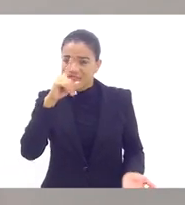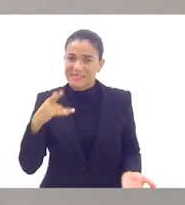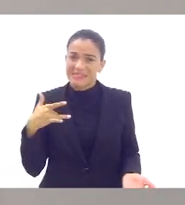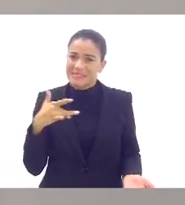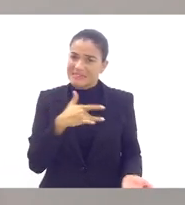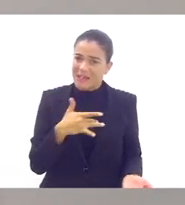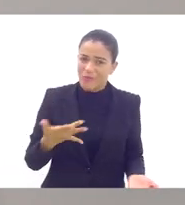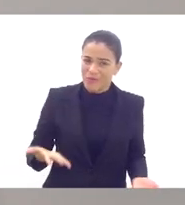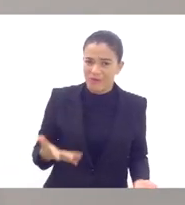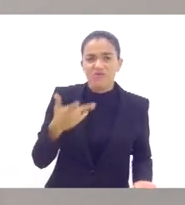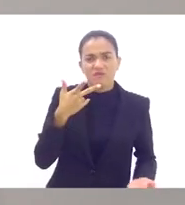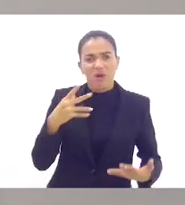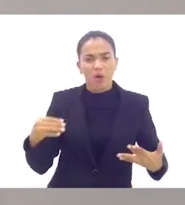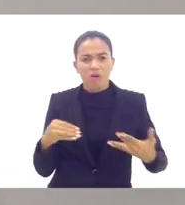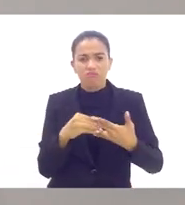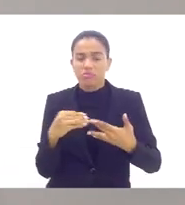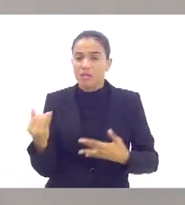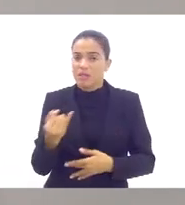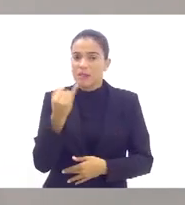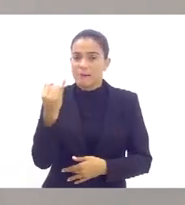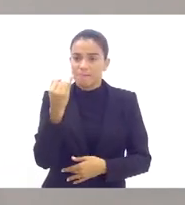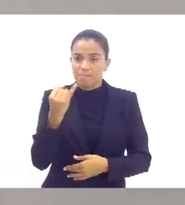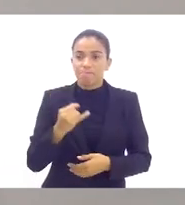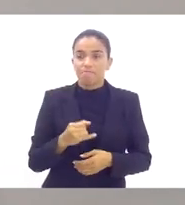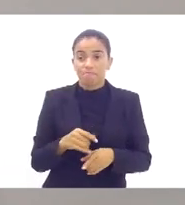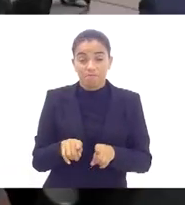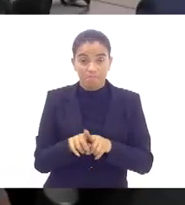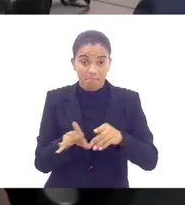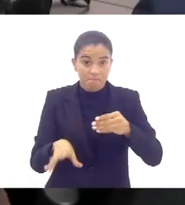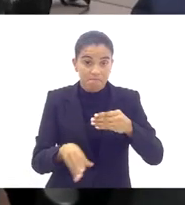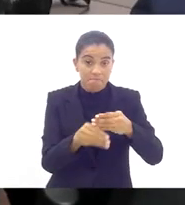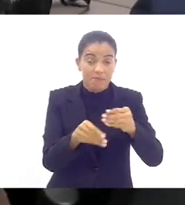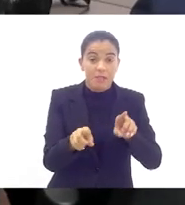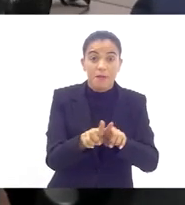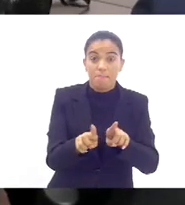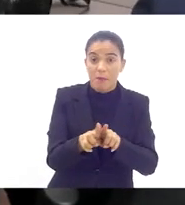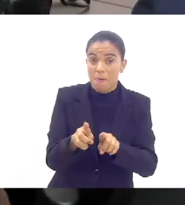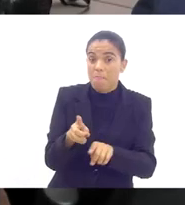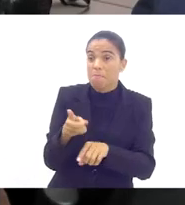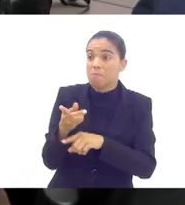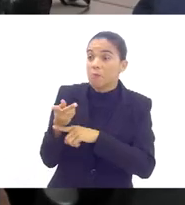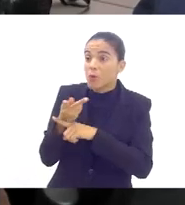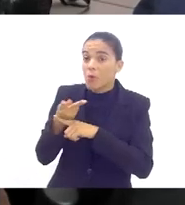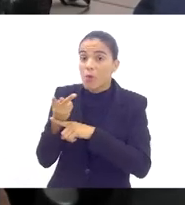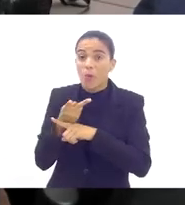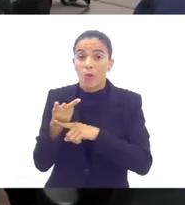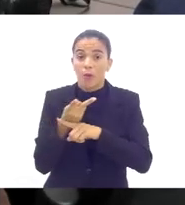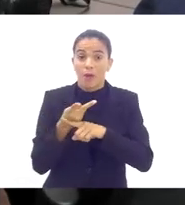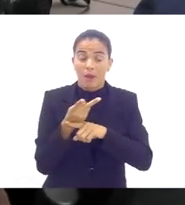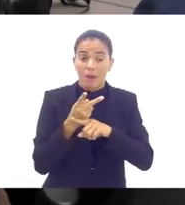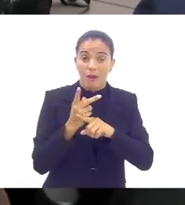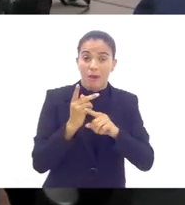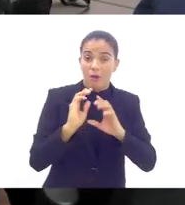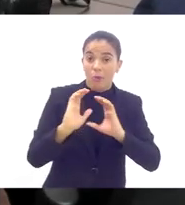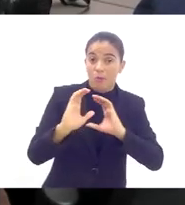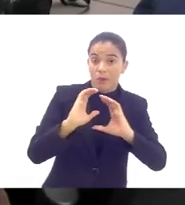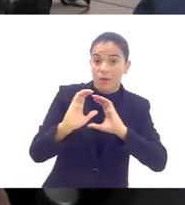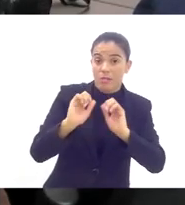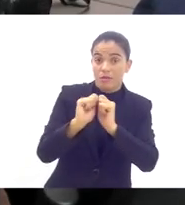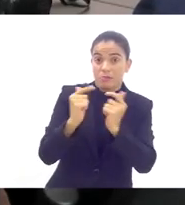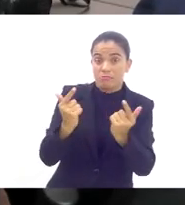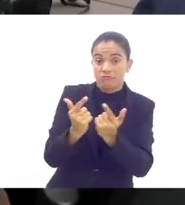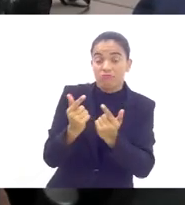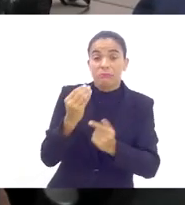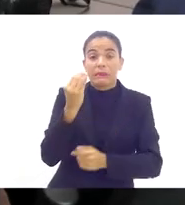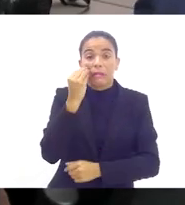muito, muito importante. Inclusive, nós podemos também buscar a comunicação da Assembleia Legislativa e tentar, né,